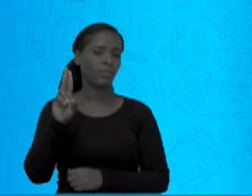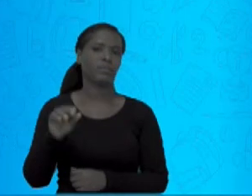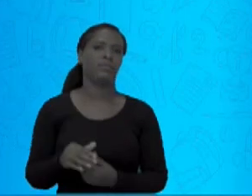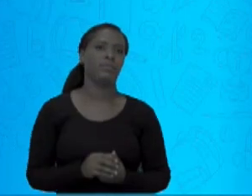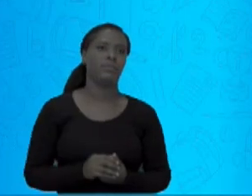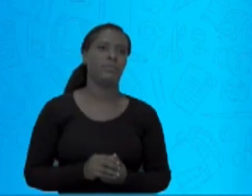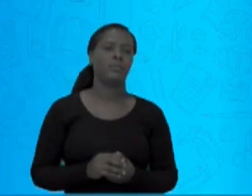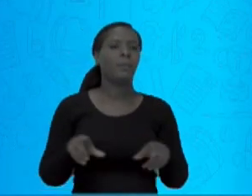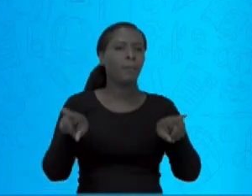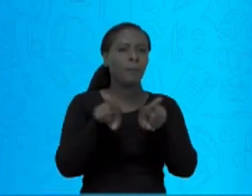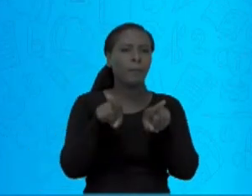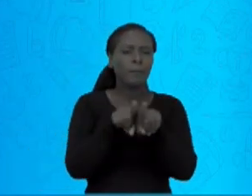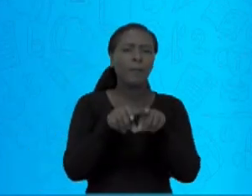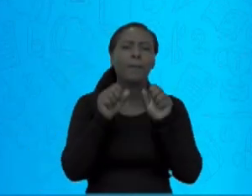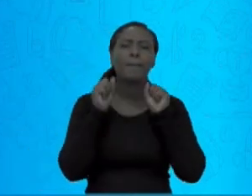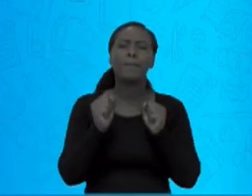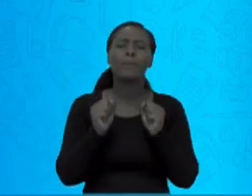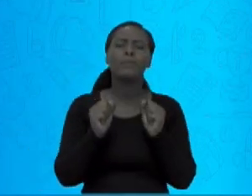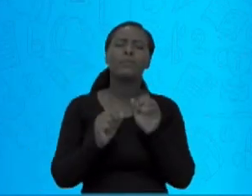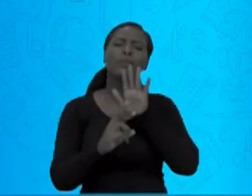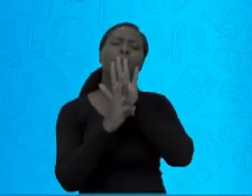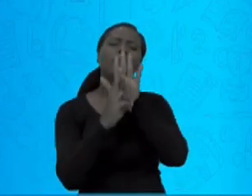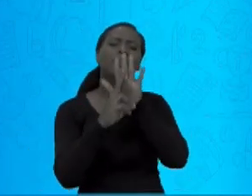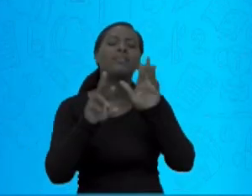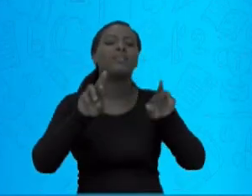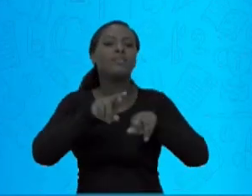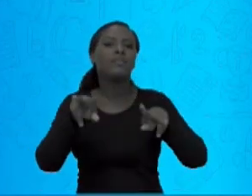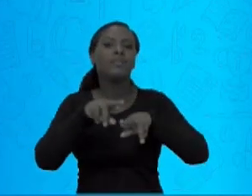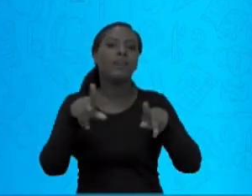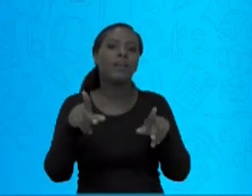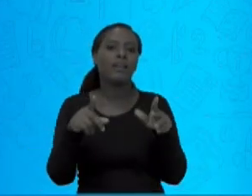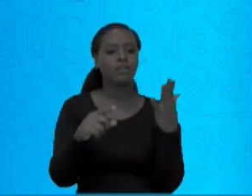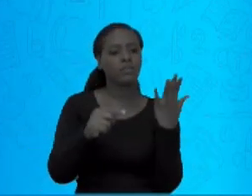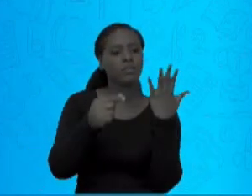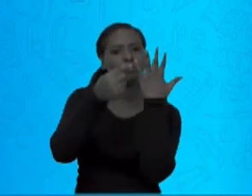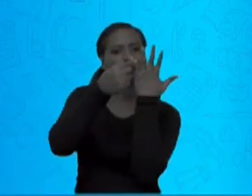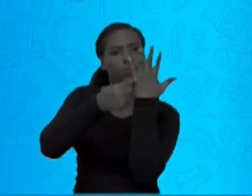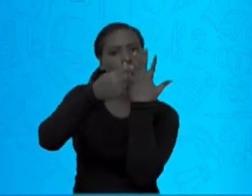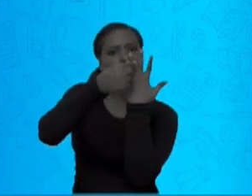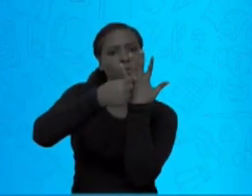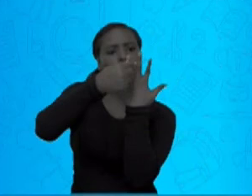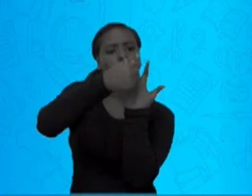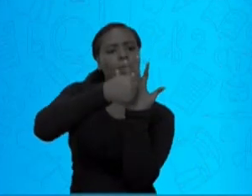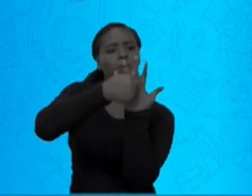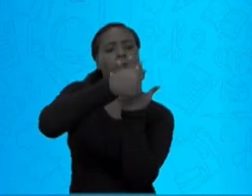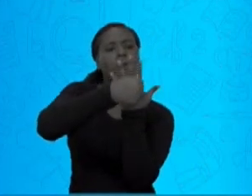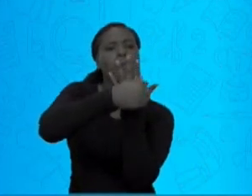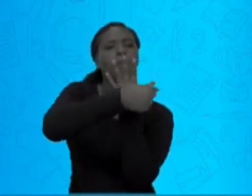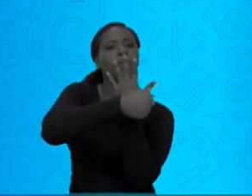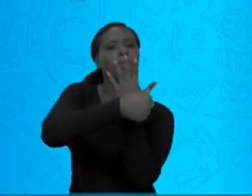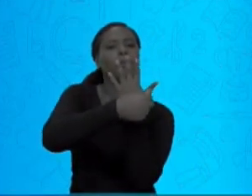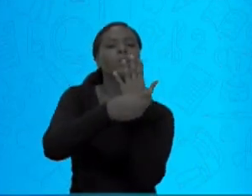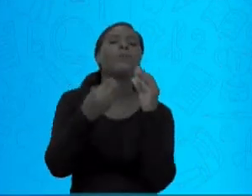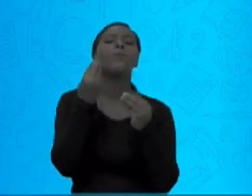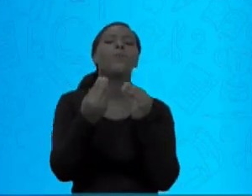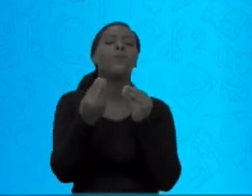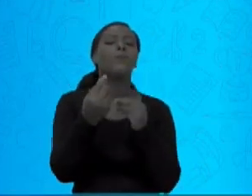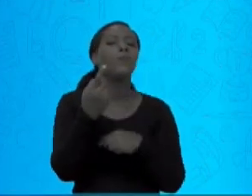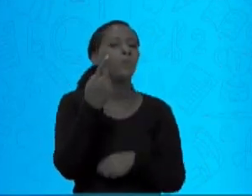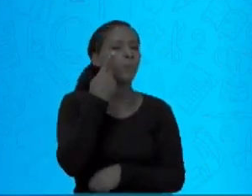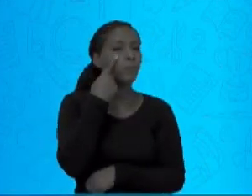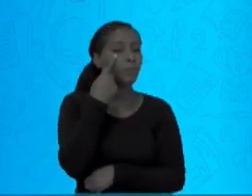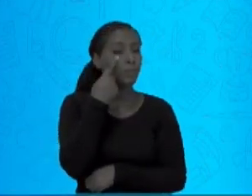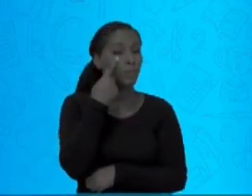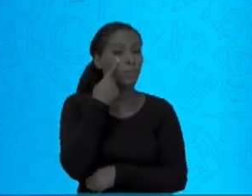vou mostrar para vocês no ábaco, como que eu poderia representar um número aqui no ábaco. Então, olha aqui, vamos aqui,